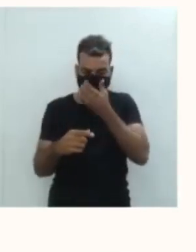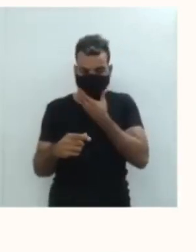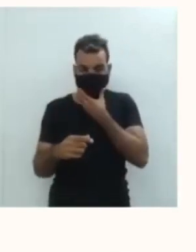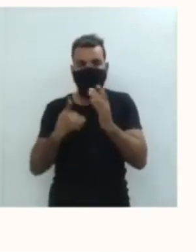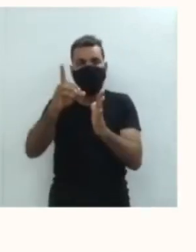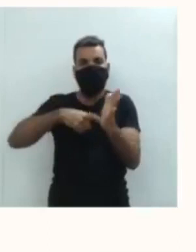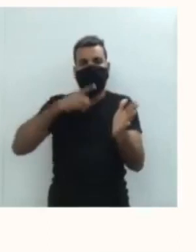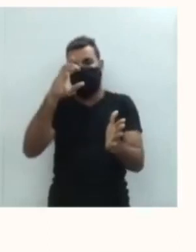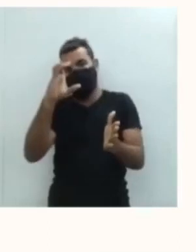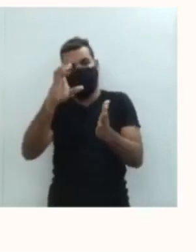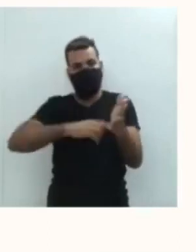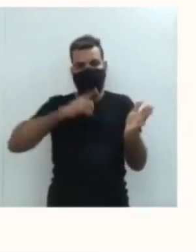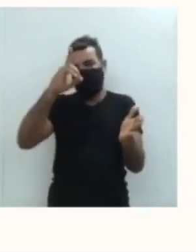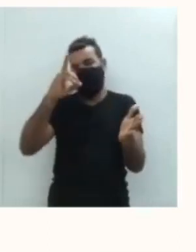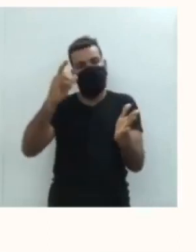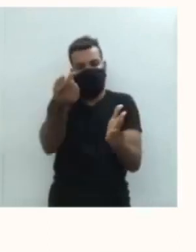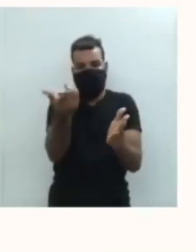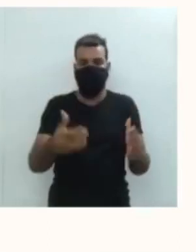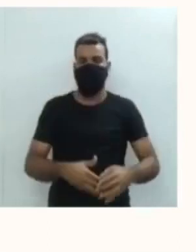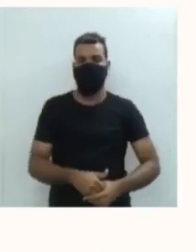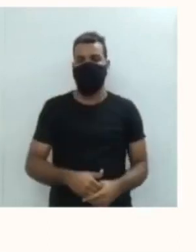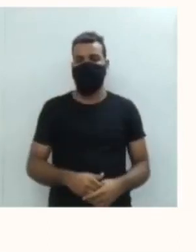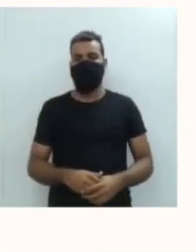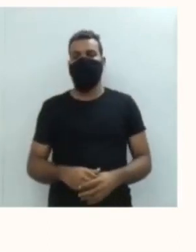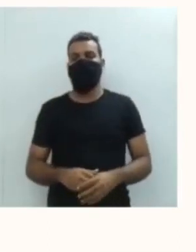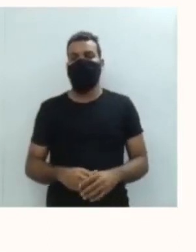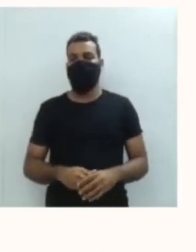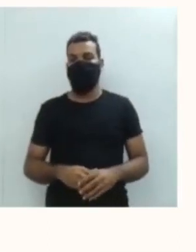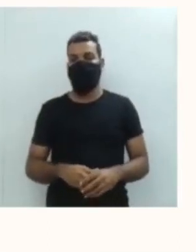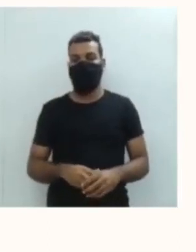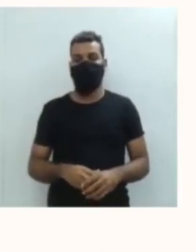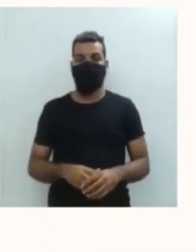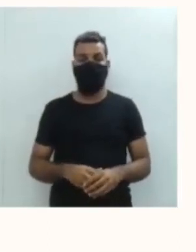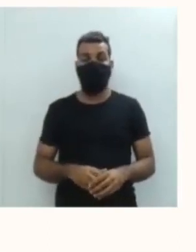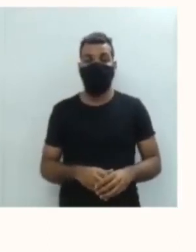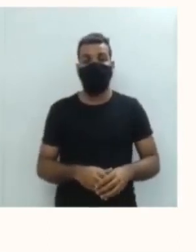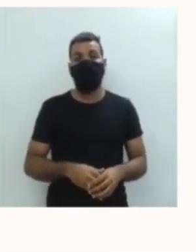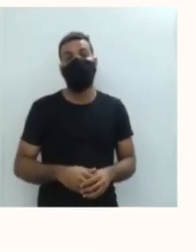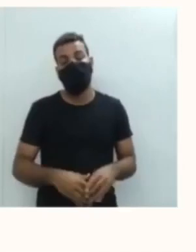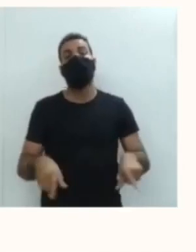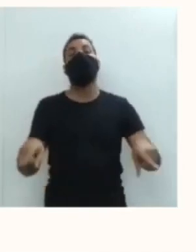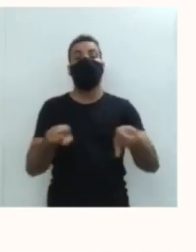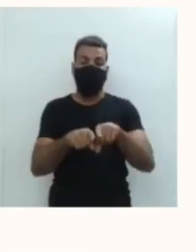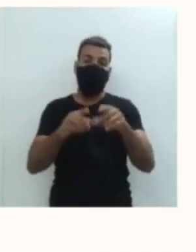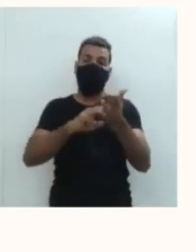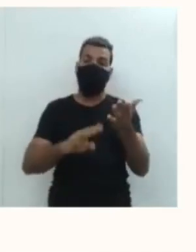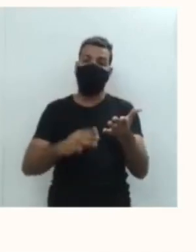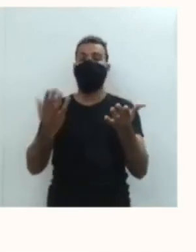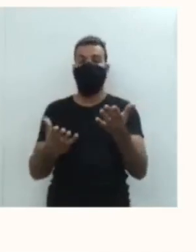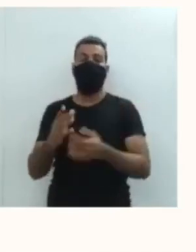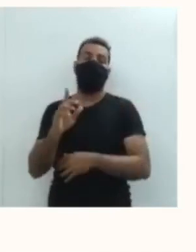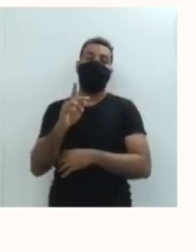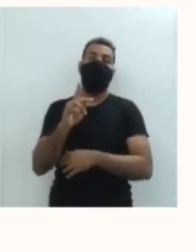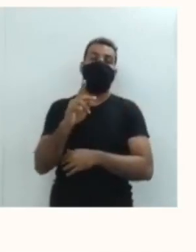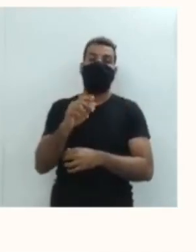promocional ela estende da nossa classe prato então ela vai ajudar também todos os atributos e métodos da sua classe